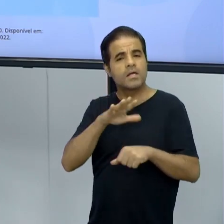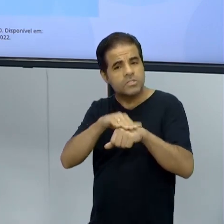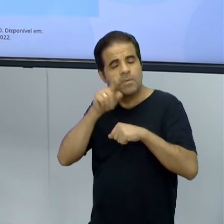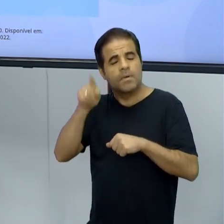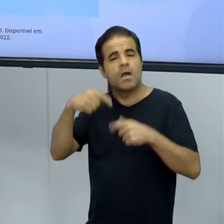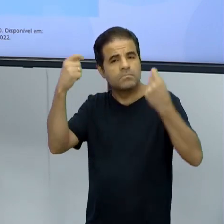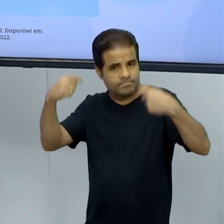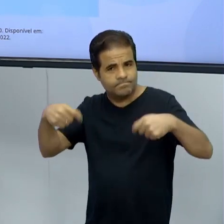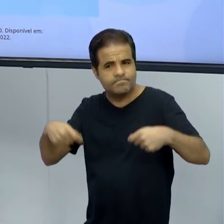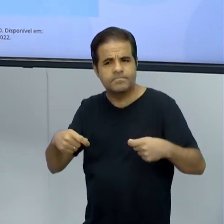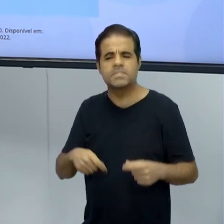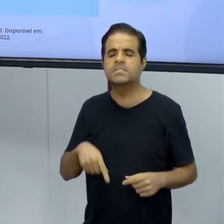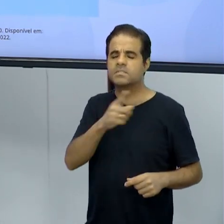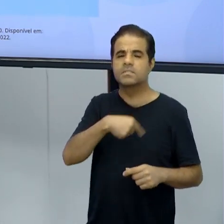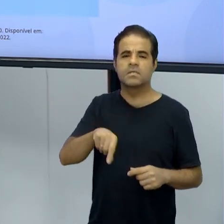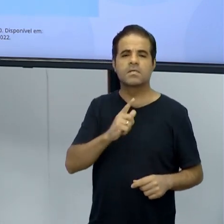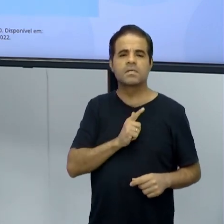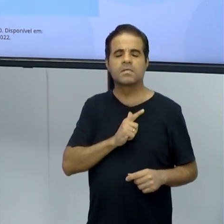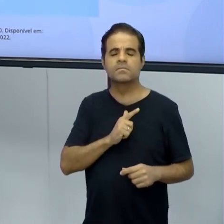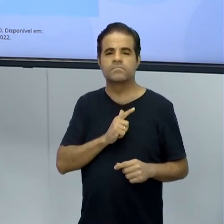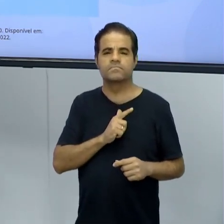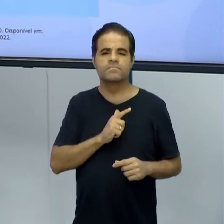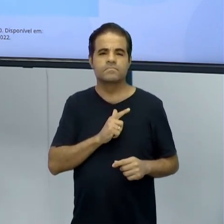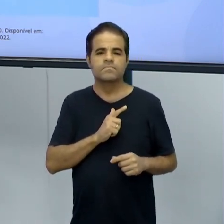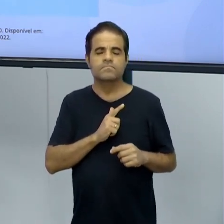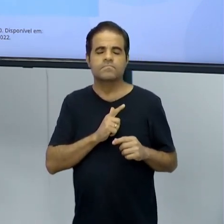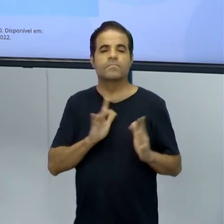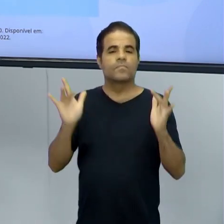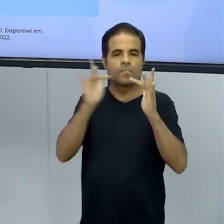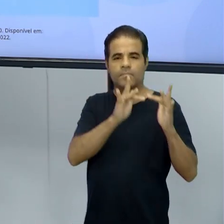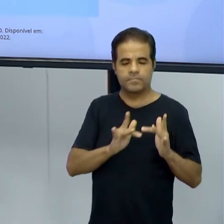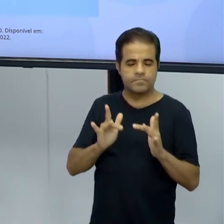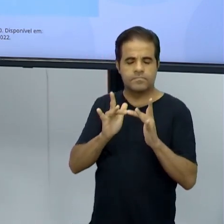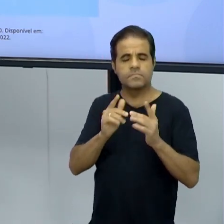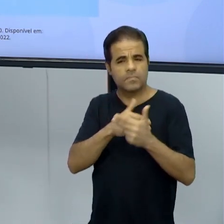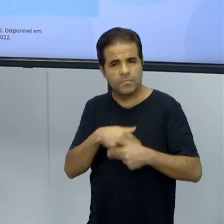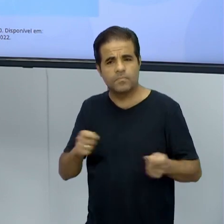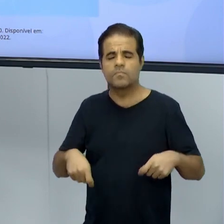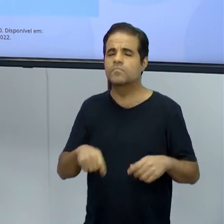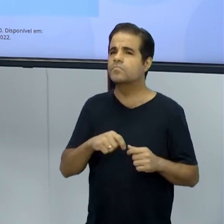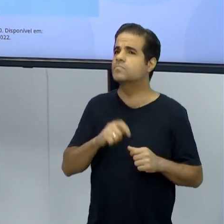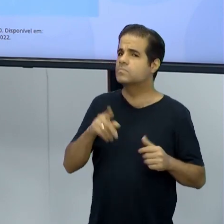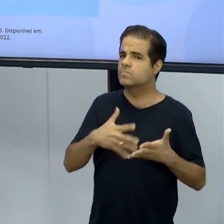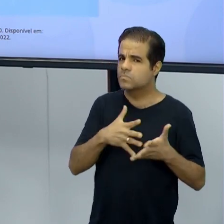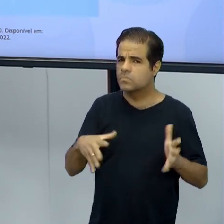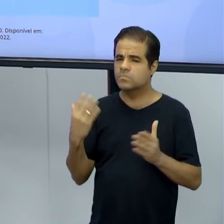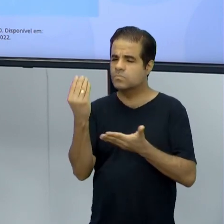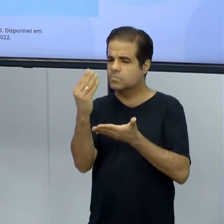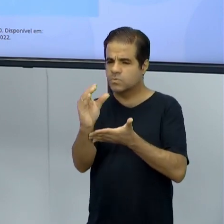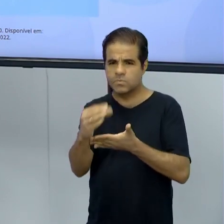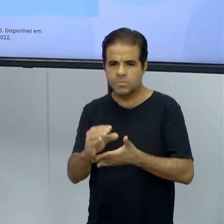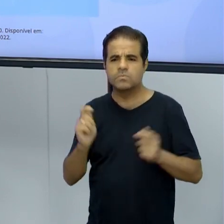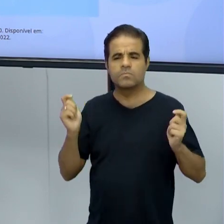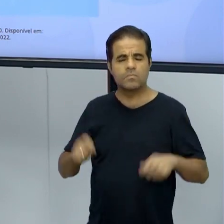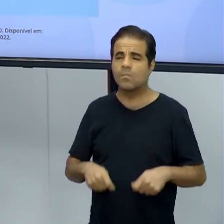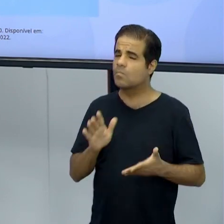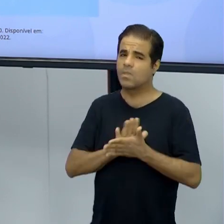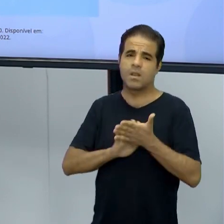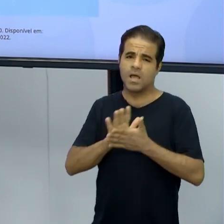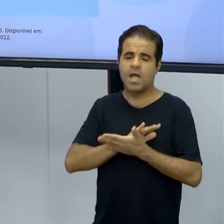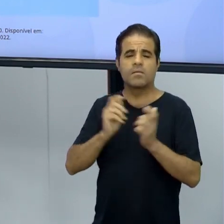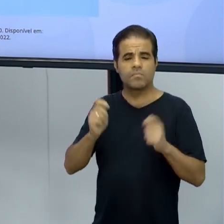gente deveria, quando estivermos em contato com algo que pode ser tão grandioso quanto uma postagem, que pode não ser nada,